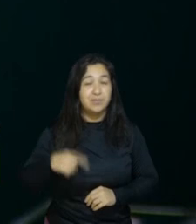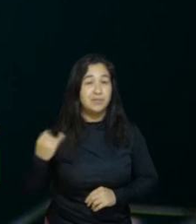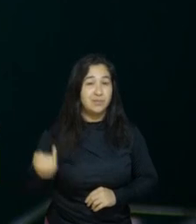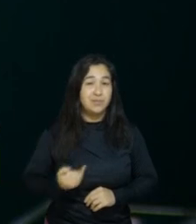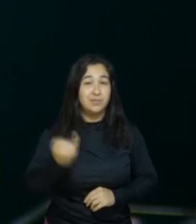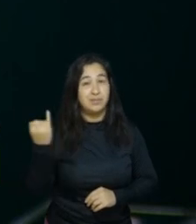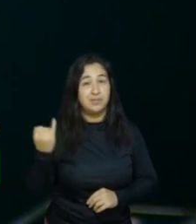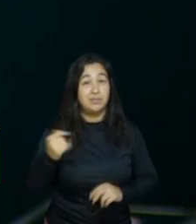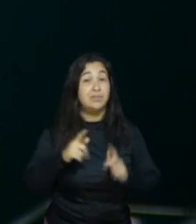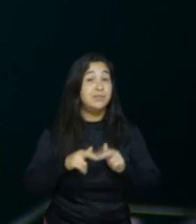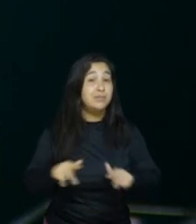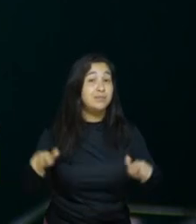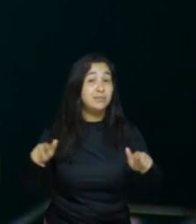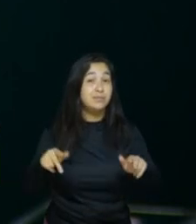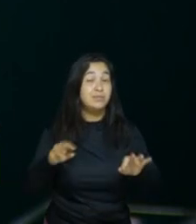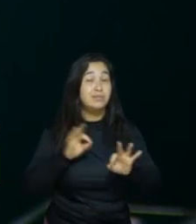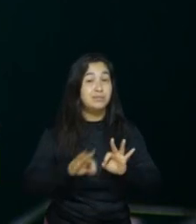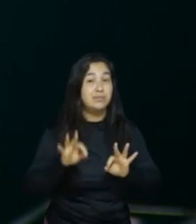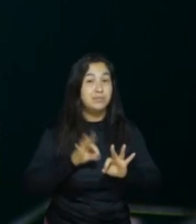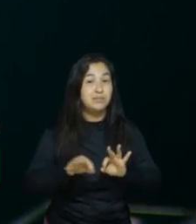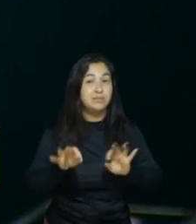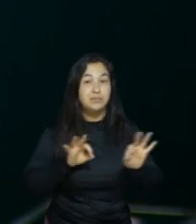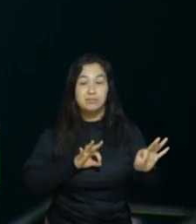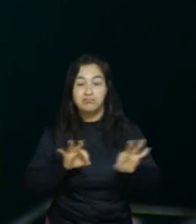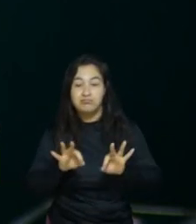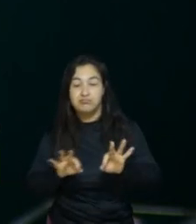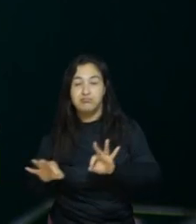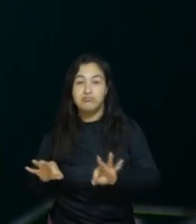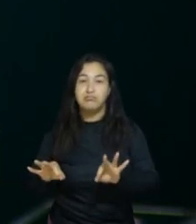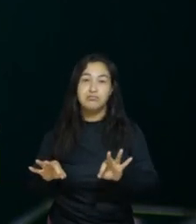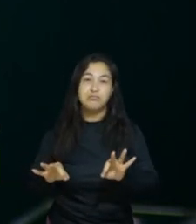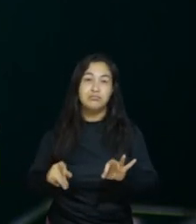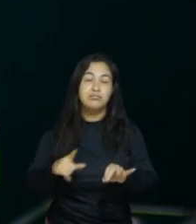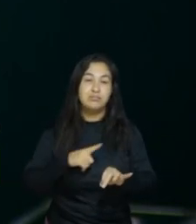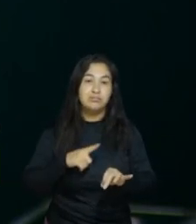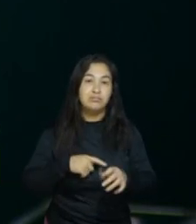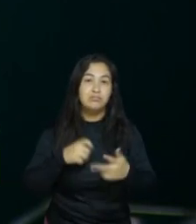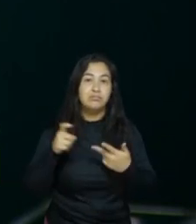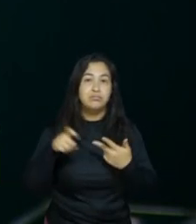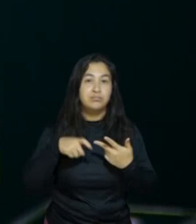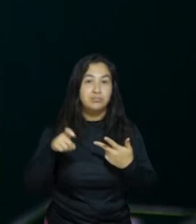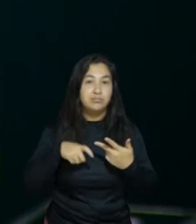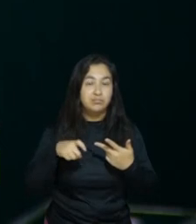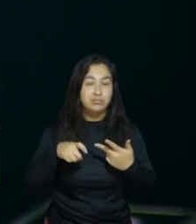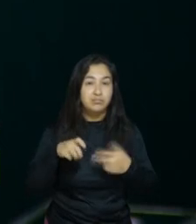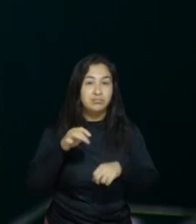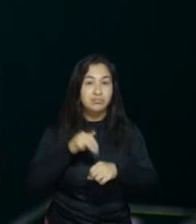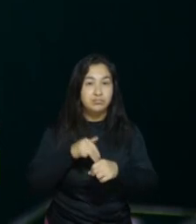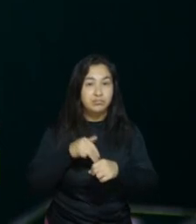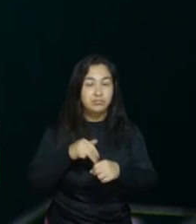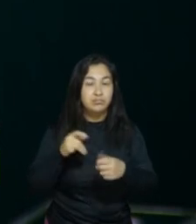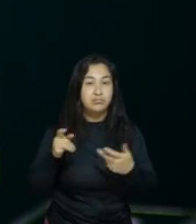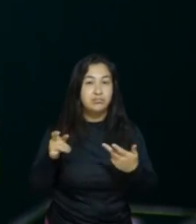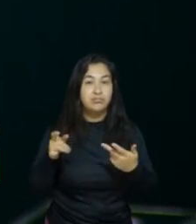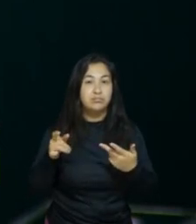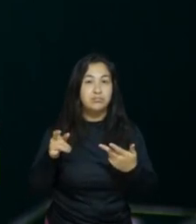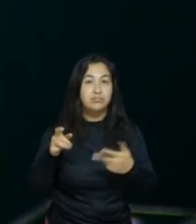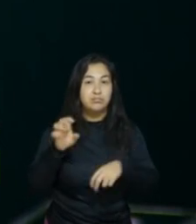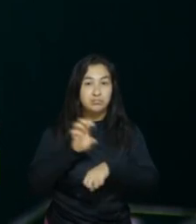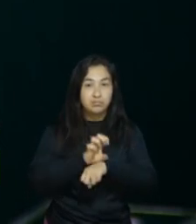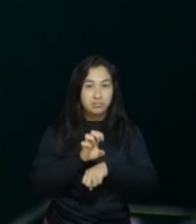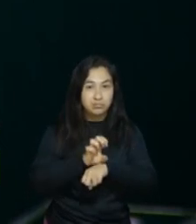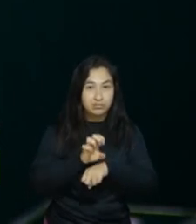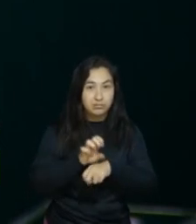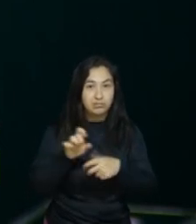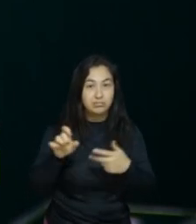além das entidades organizadas, nós temos também o Poder Executivo Municipal, o Poder Executivo Estadual e